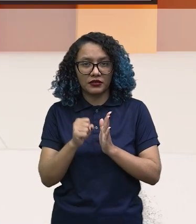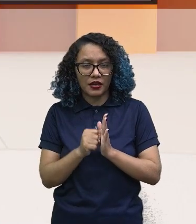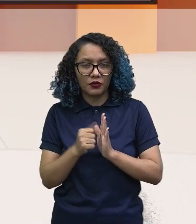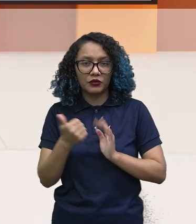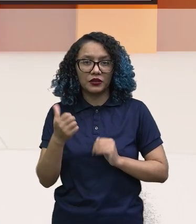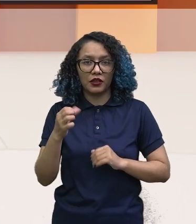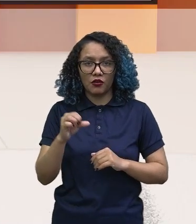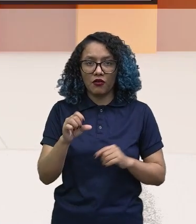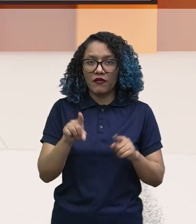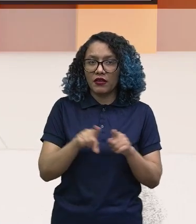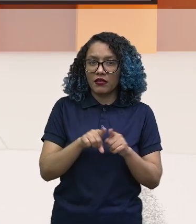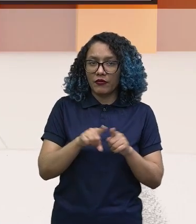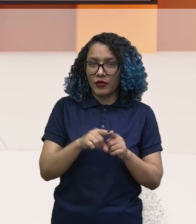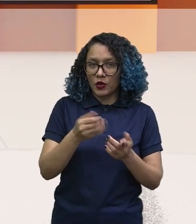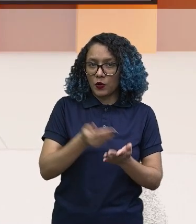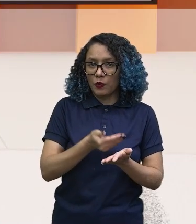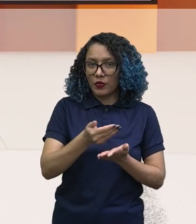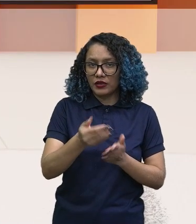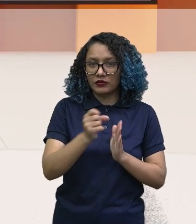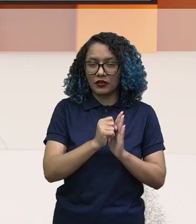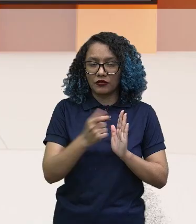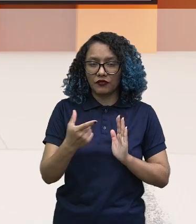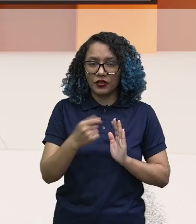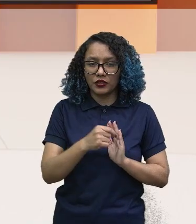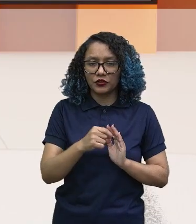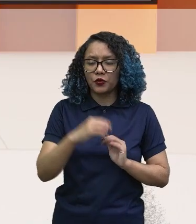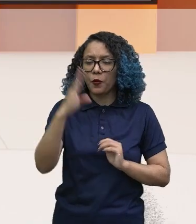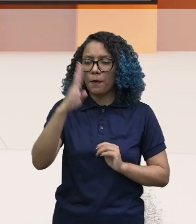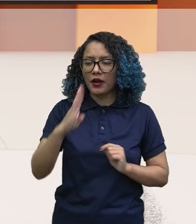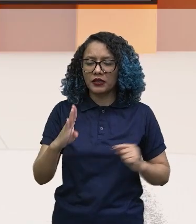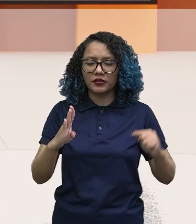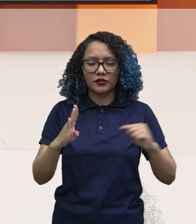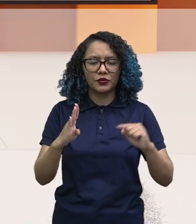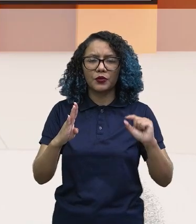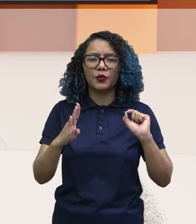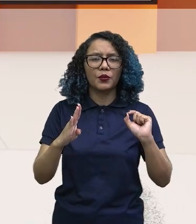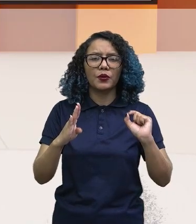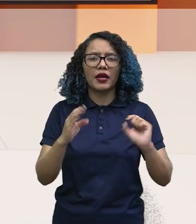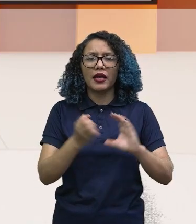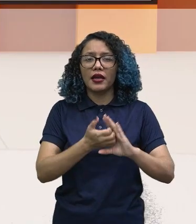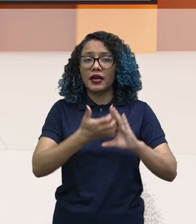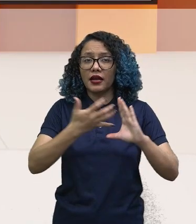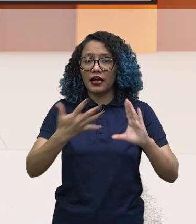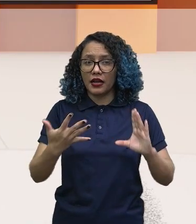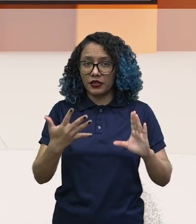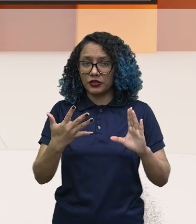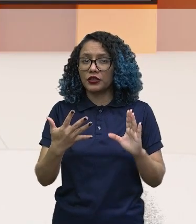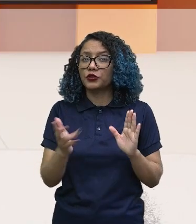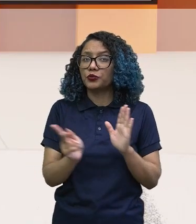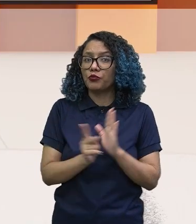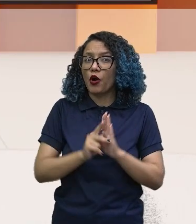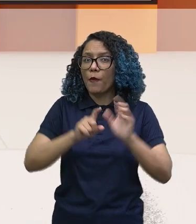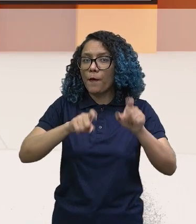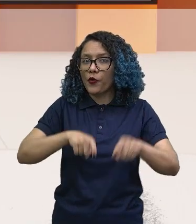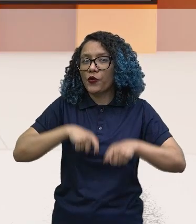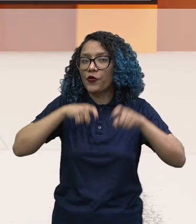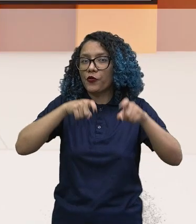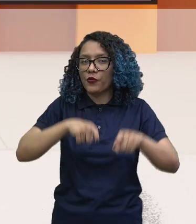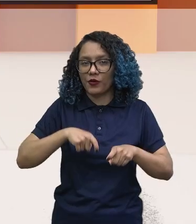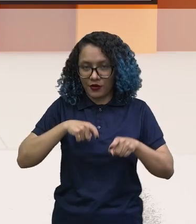início do século XX, é um país ainda com muitas características do meio rural, e